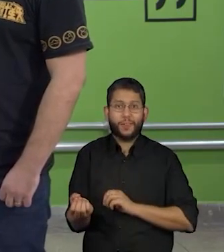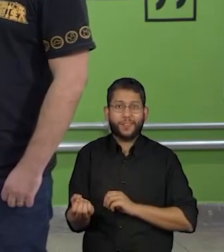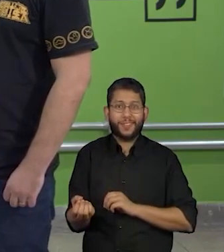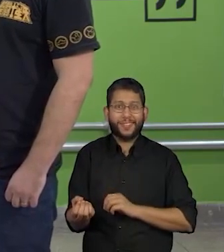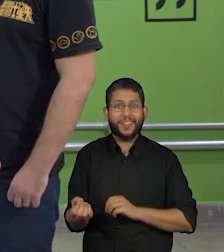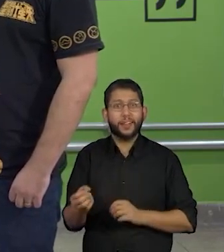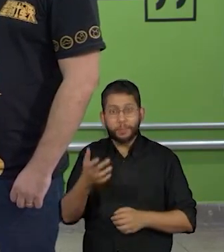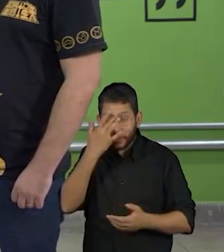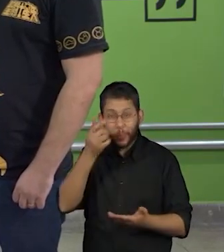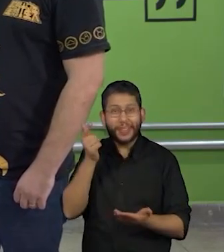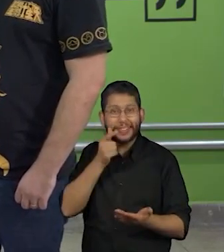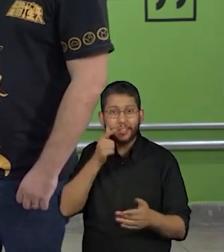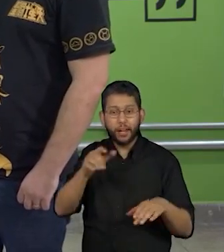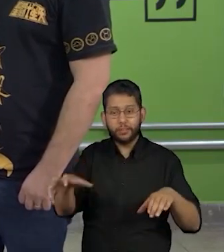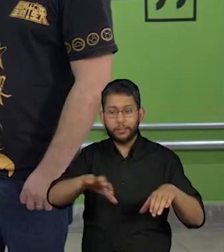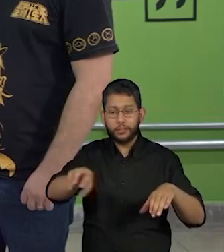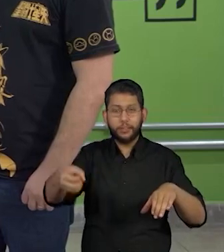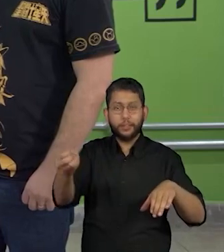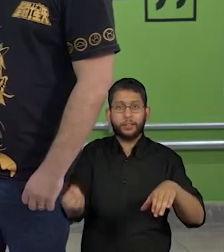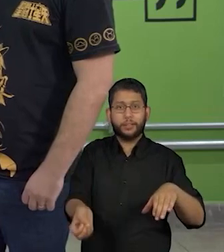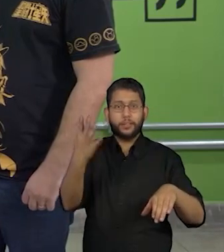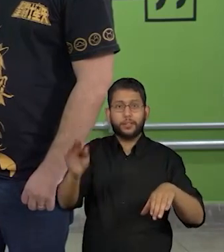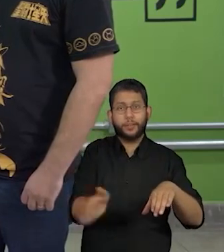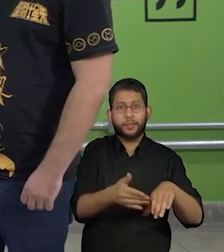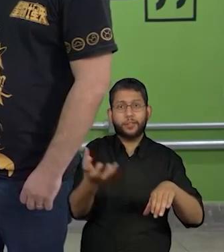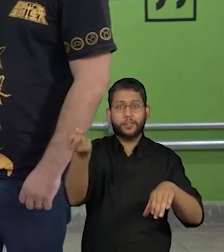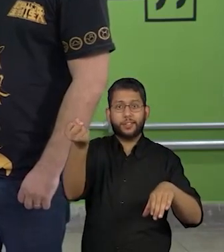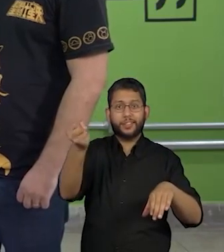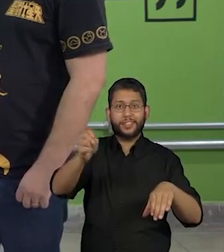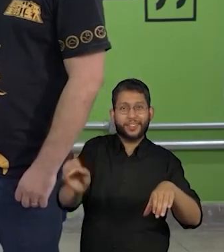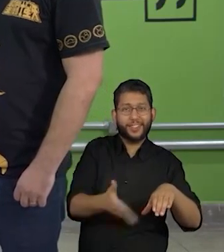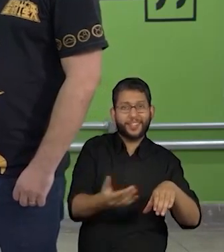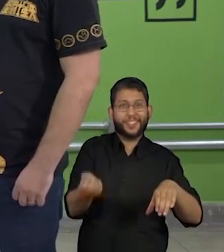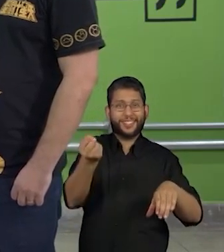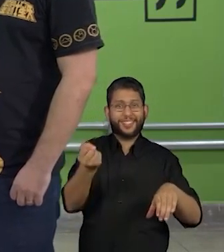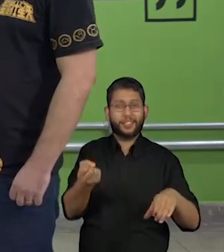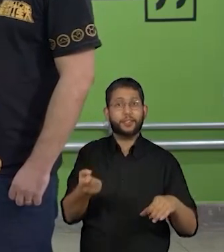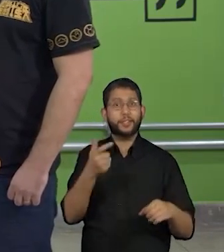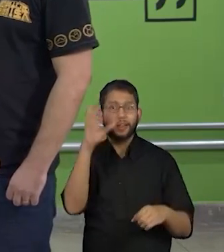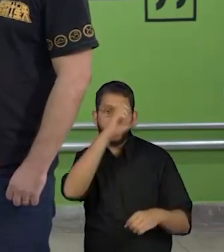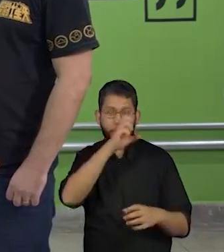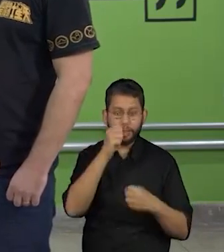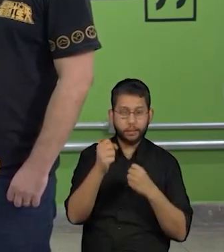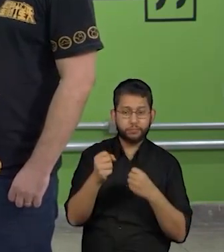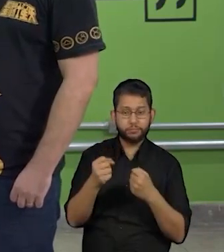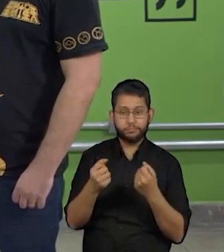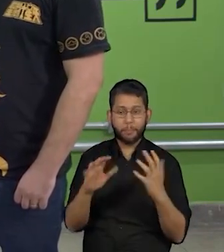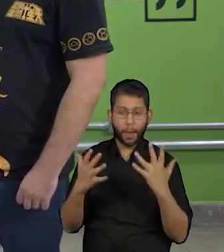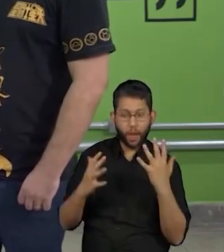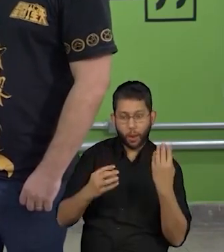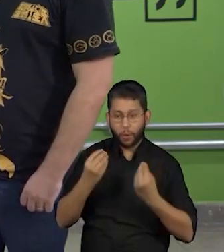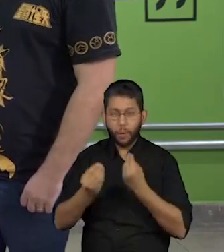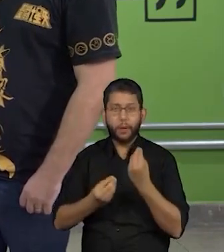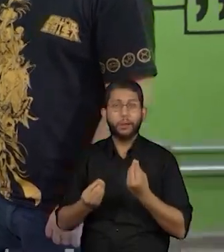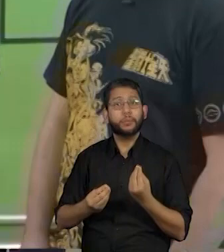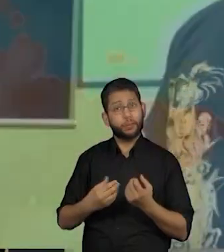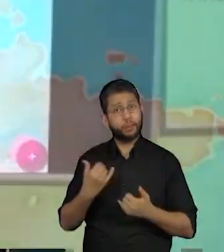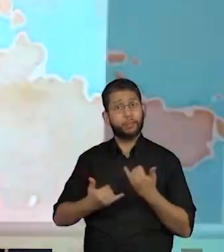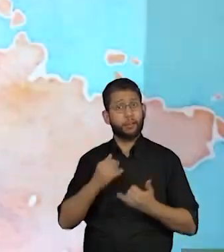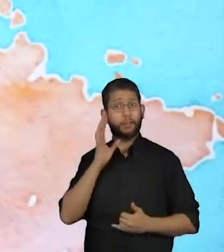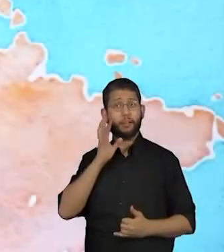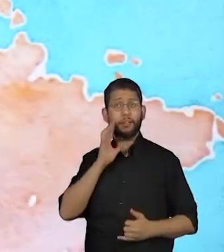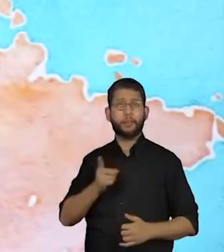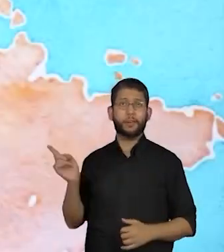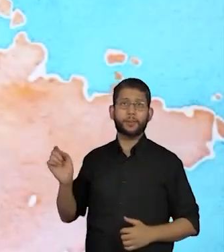Então esse jogo é legal porque você consegue ter bastante flexibilidade, você cria suas regras. Tá? E, por